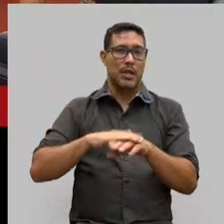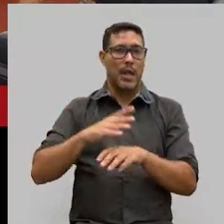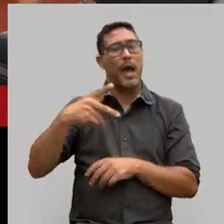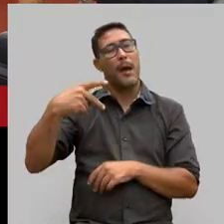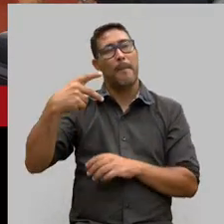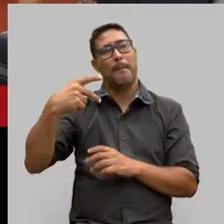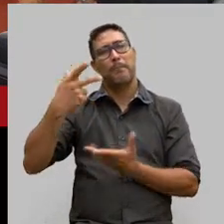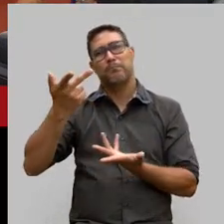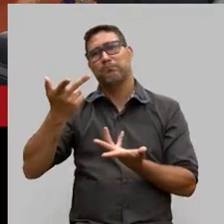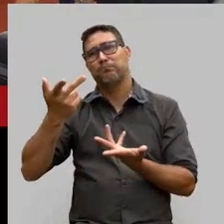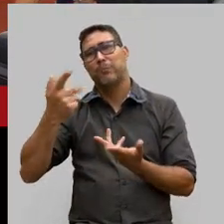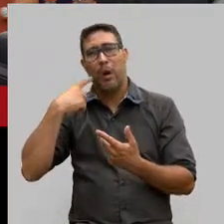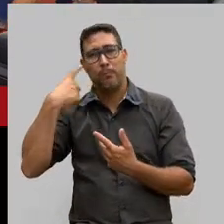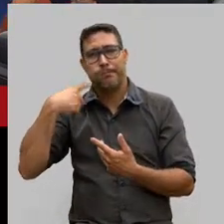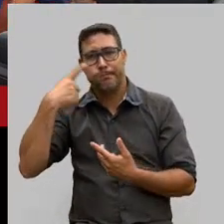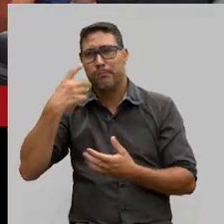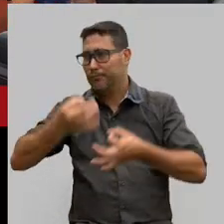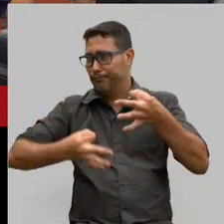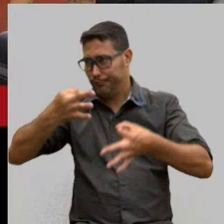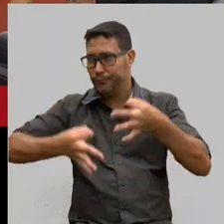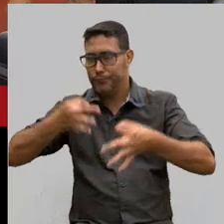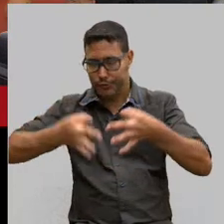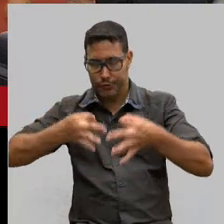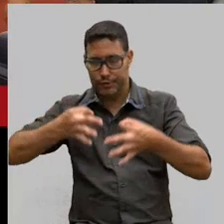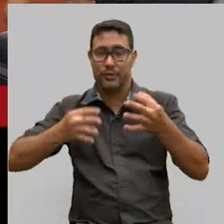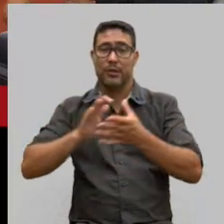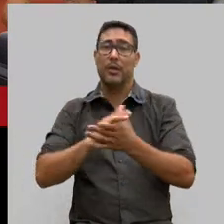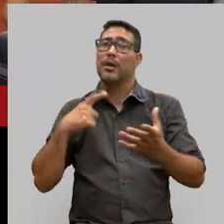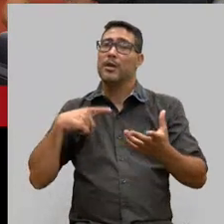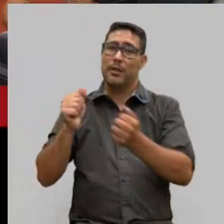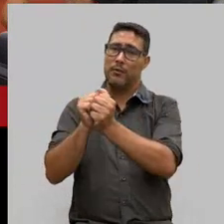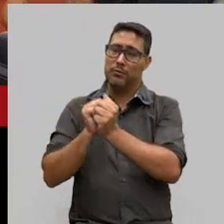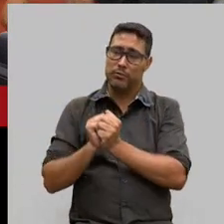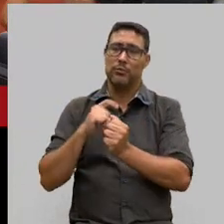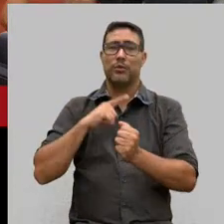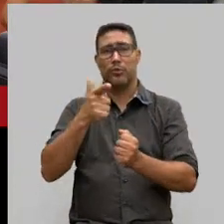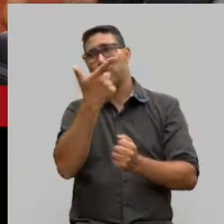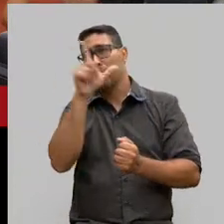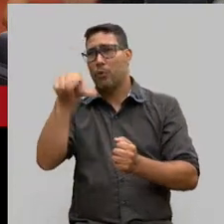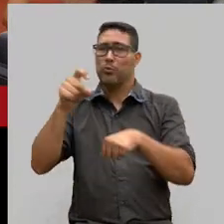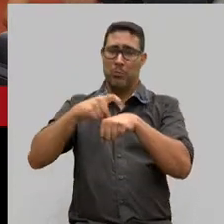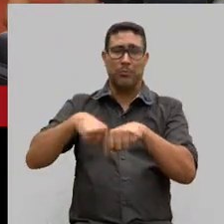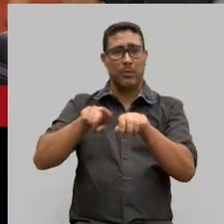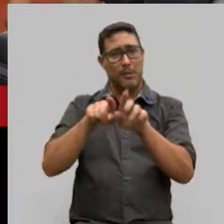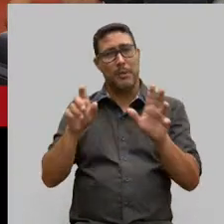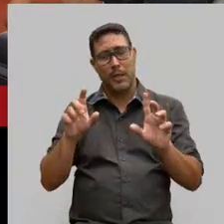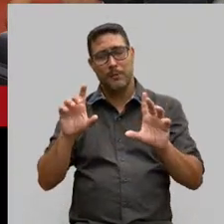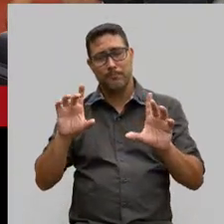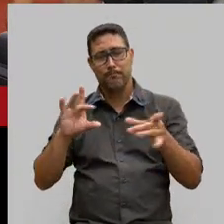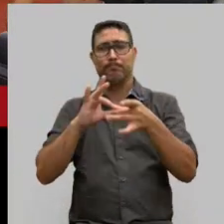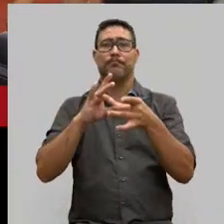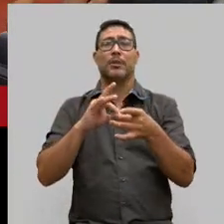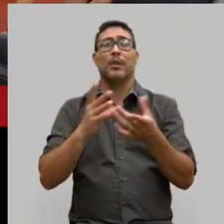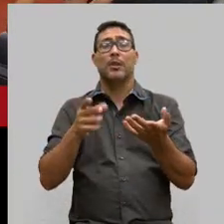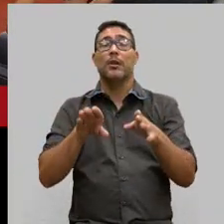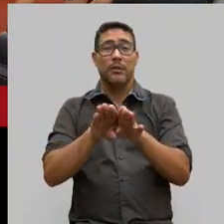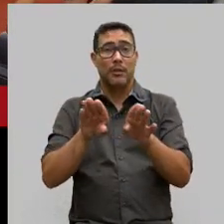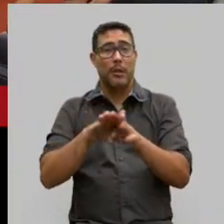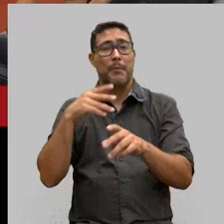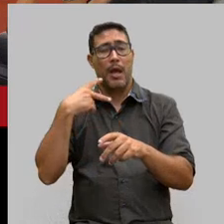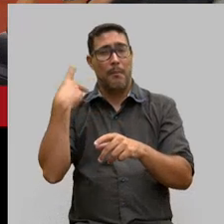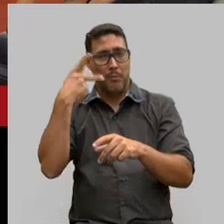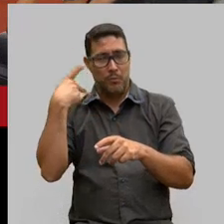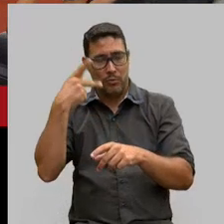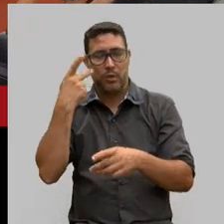Justiça também esteve conosco né em outros momentos na em outras audiências tá aqui também a promotoria da promotoria de Justiça